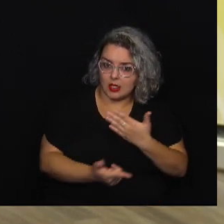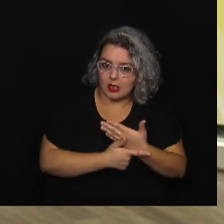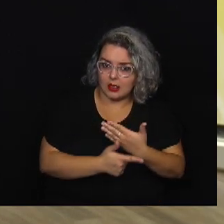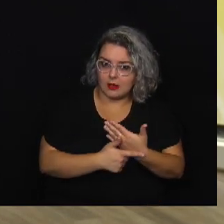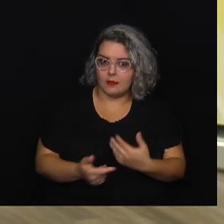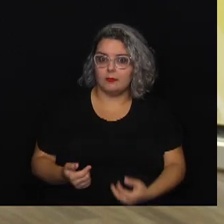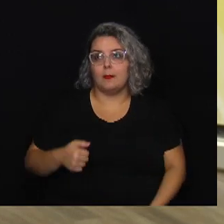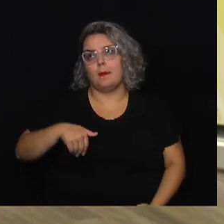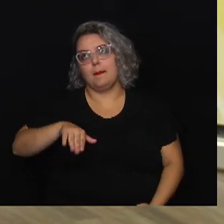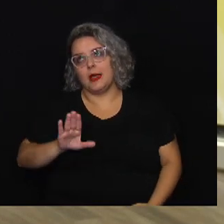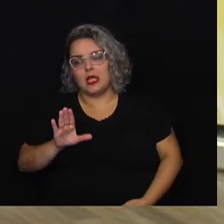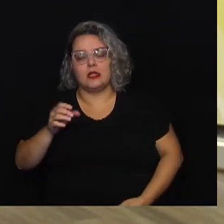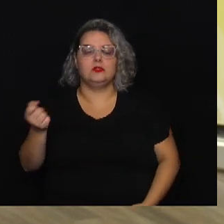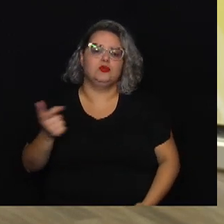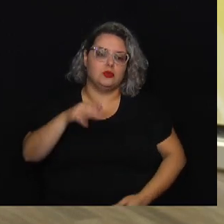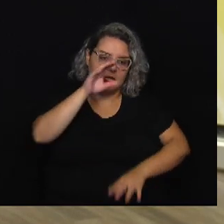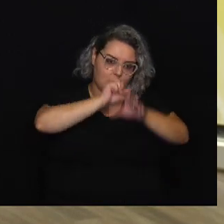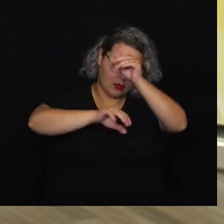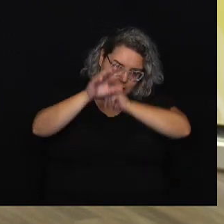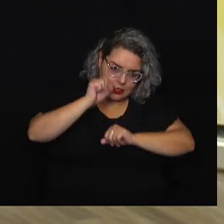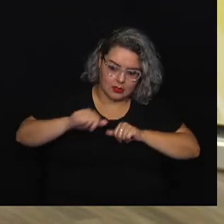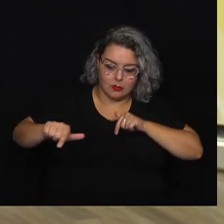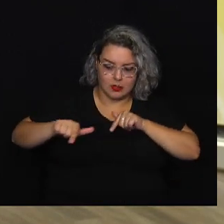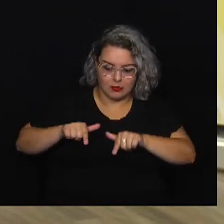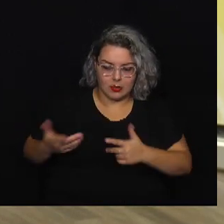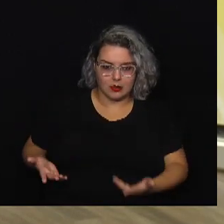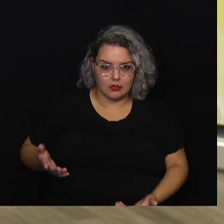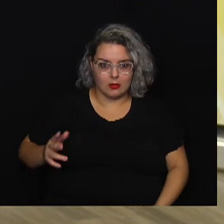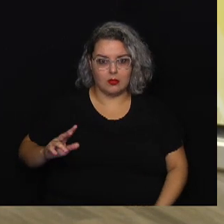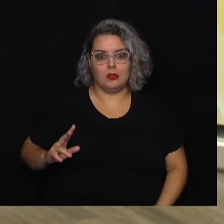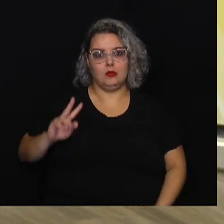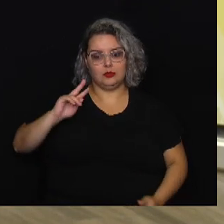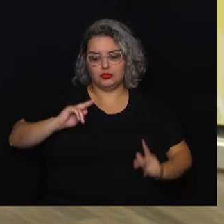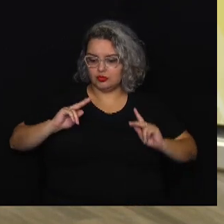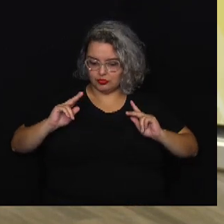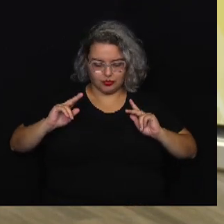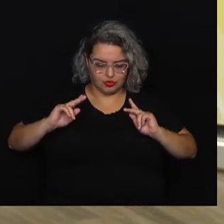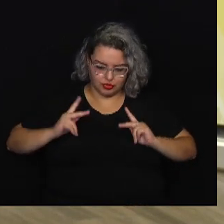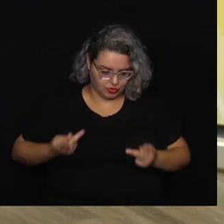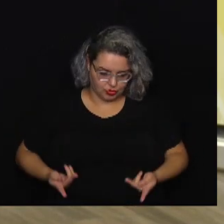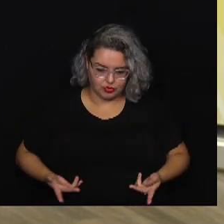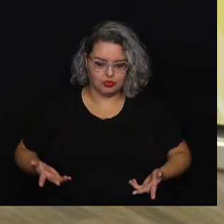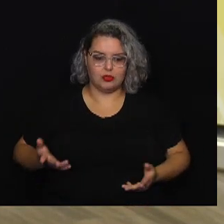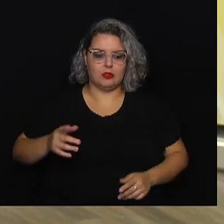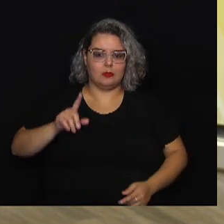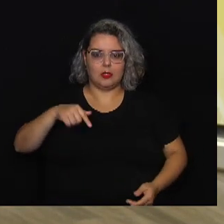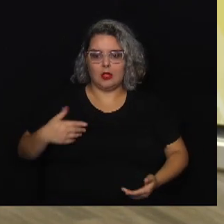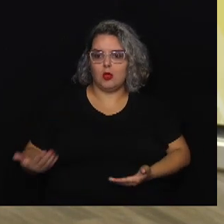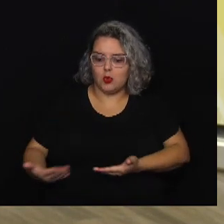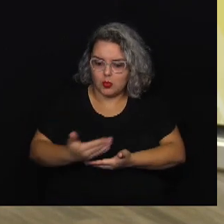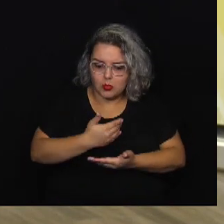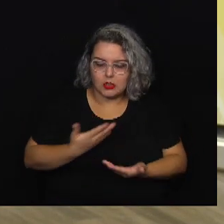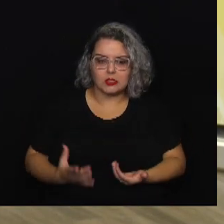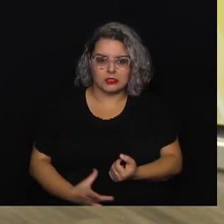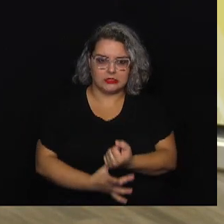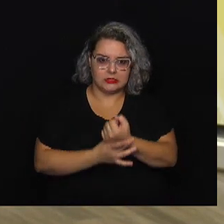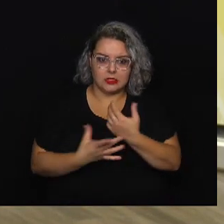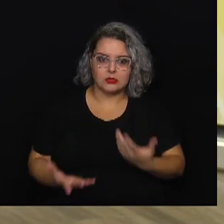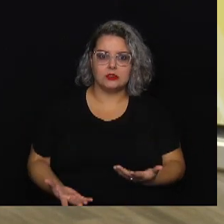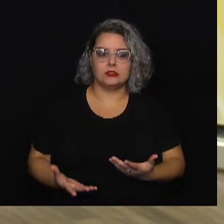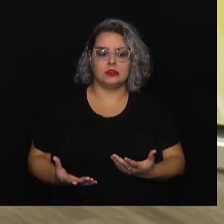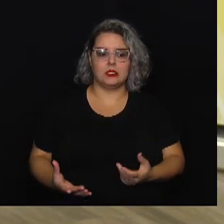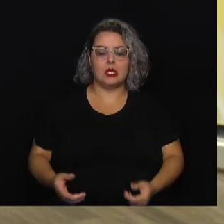deste aprendizado, essa formação como ser humano, mas é um lugar de respeito, é um lugar de acolhimento, é um lugar que dá segurança para essa